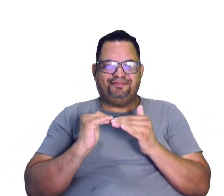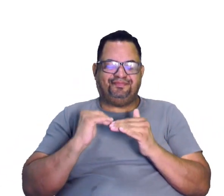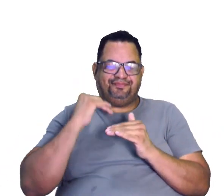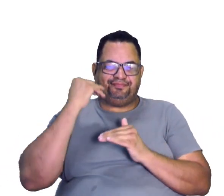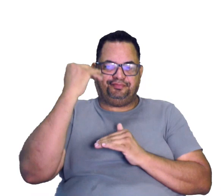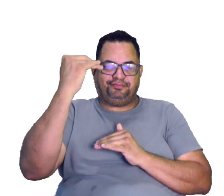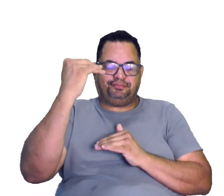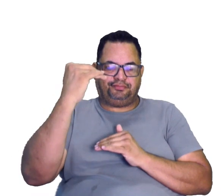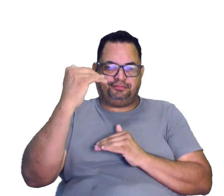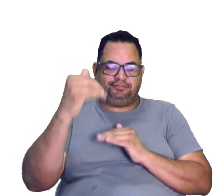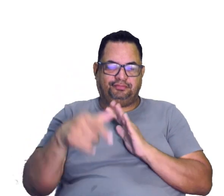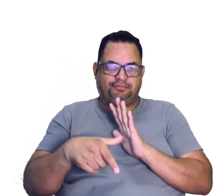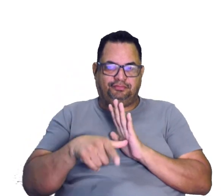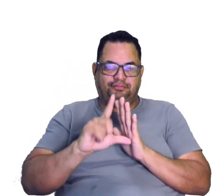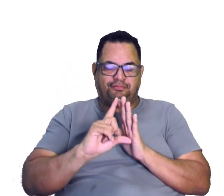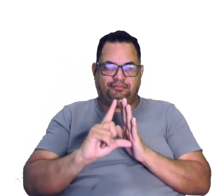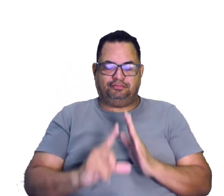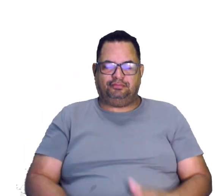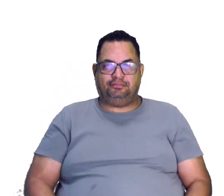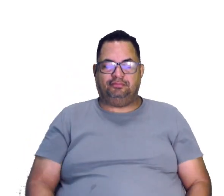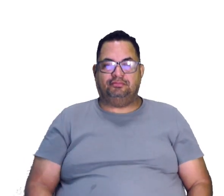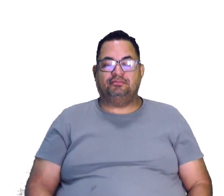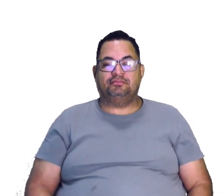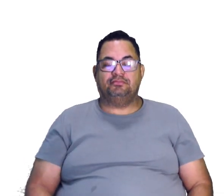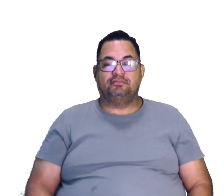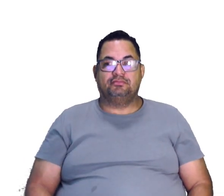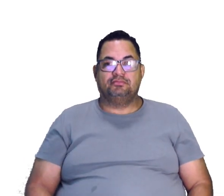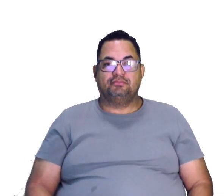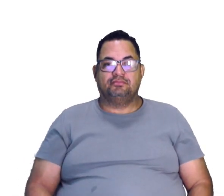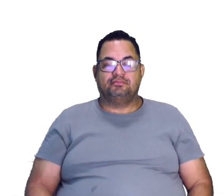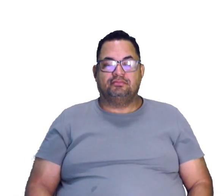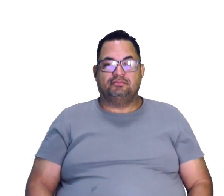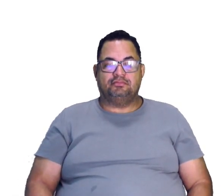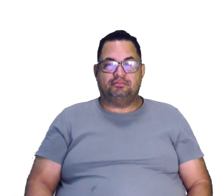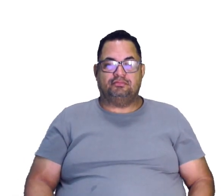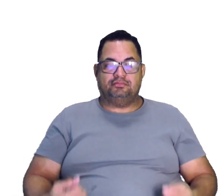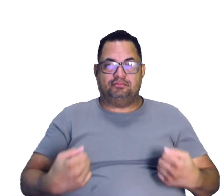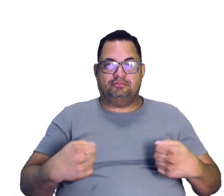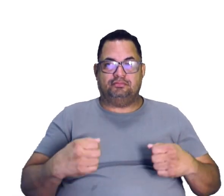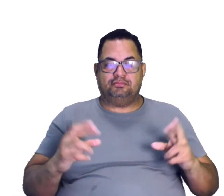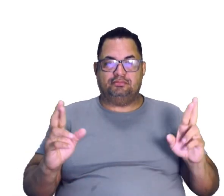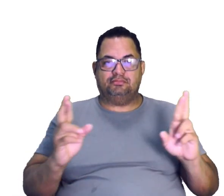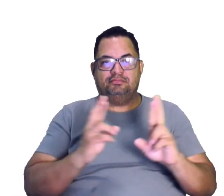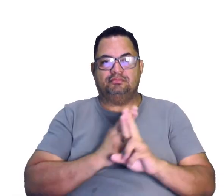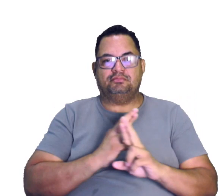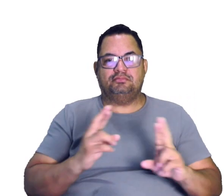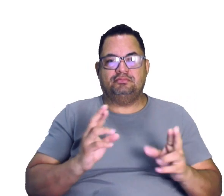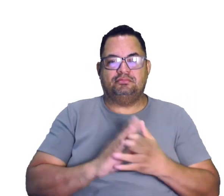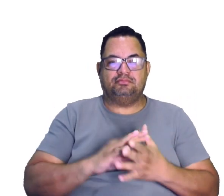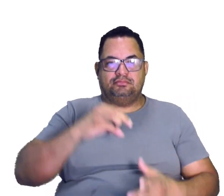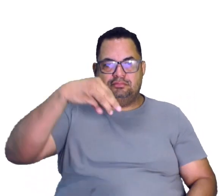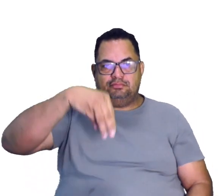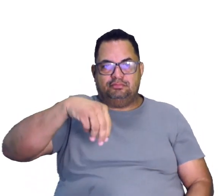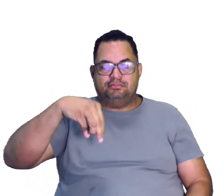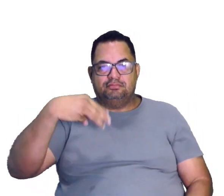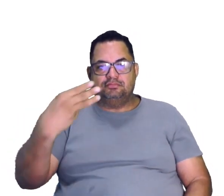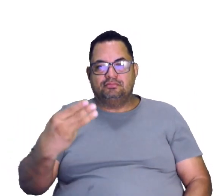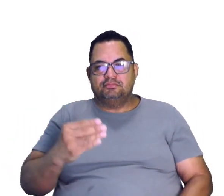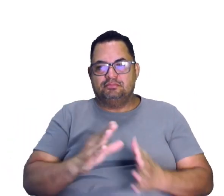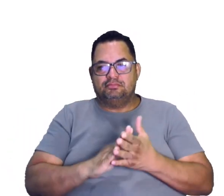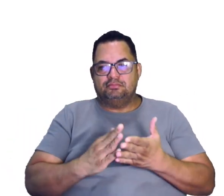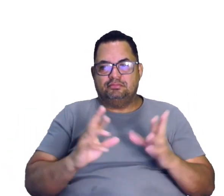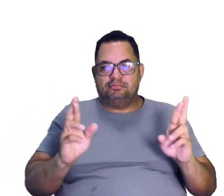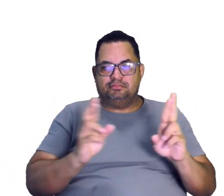volume maior que as anteriores. Aqui a gente poderia relacionar o metro cúbico igual a